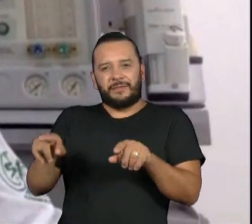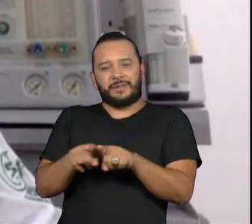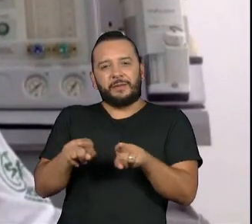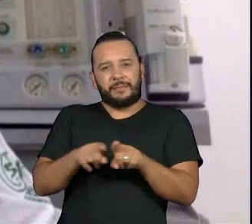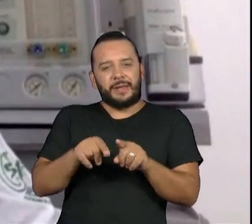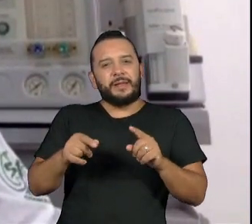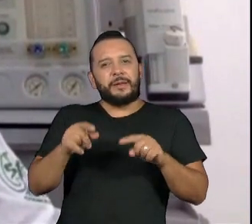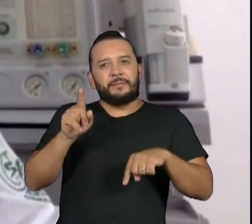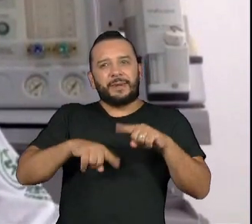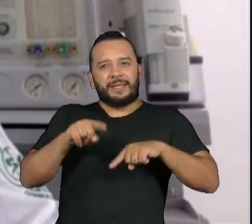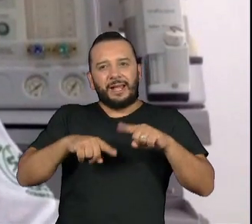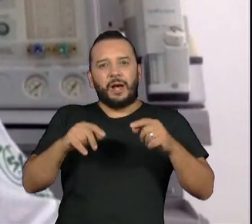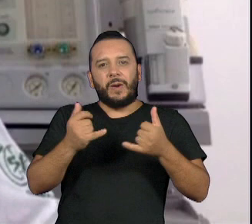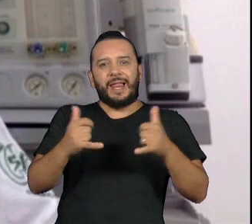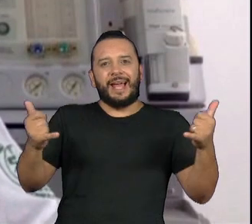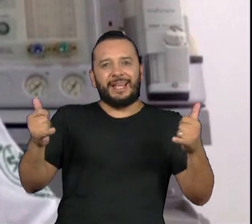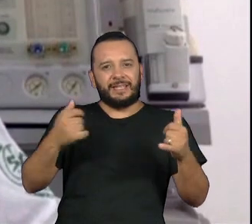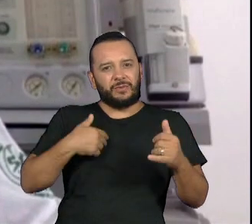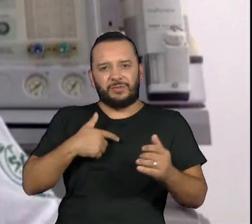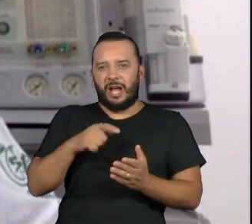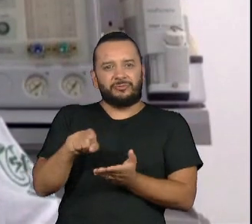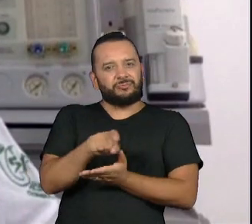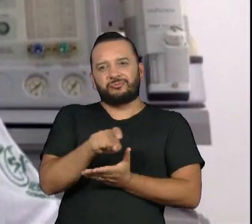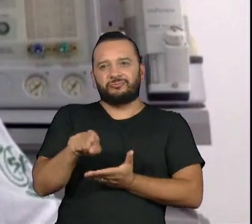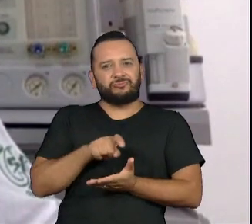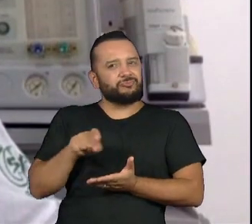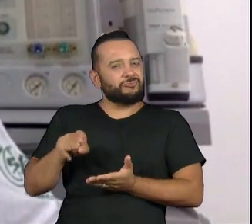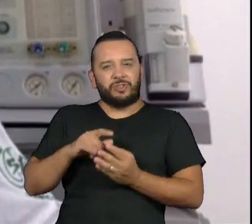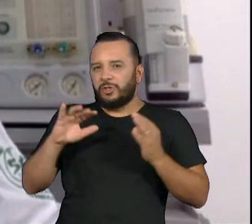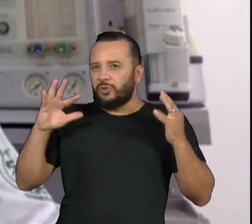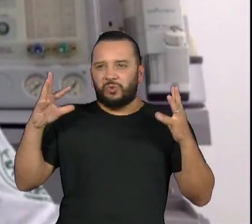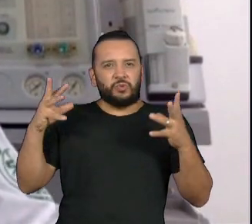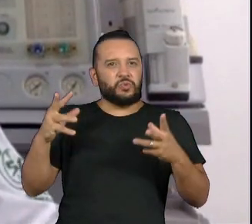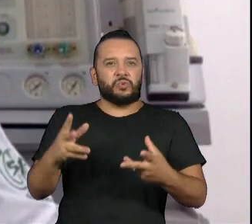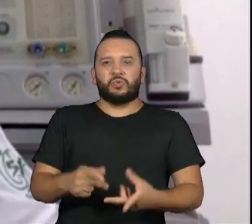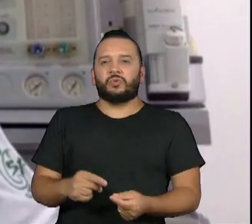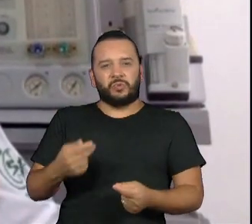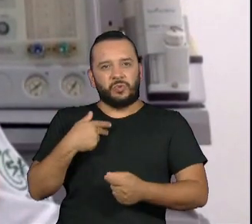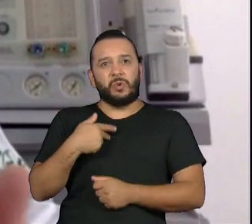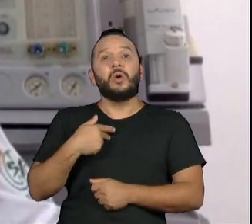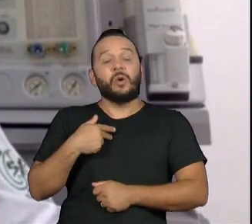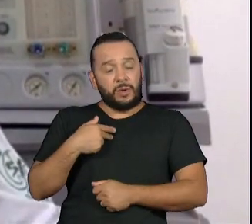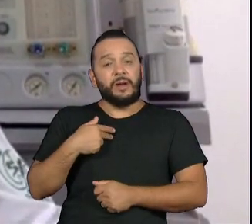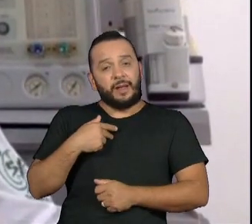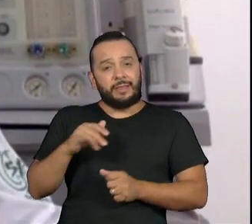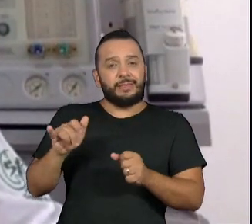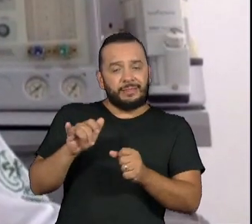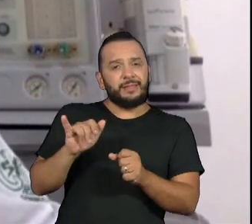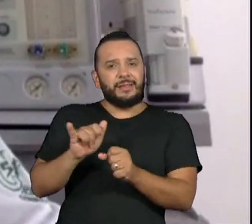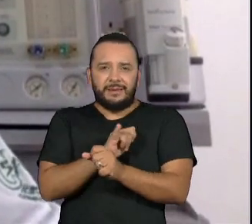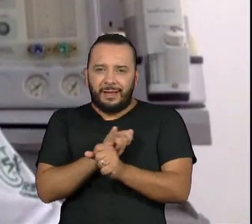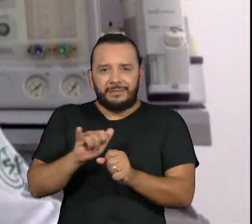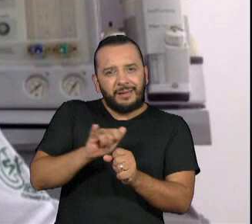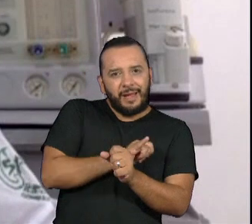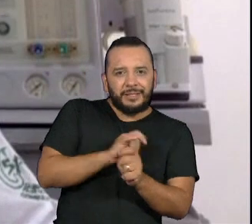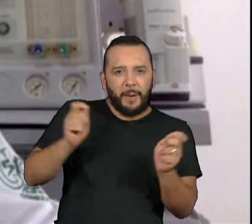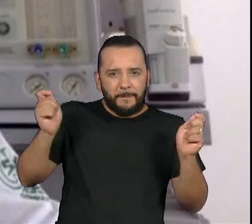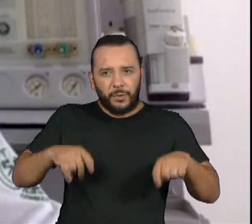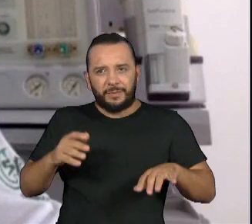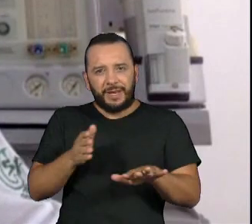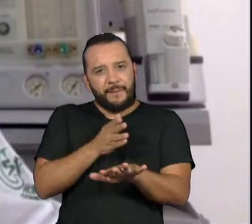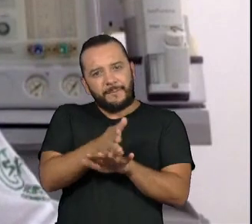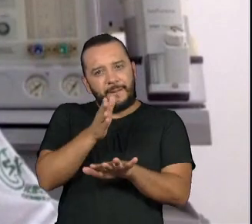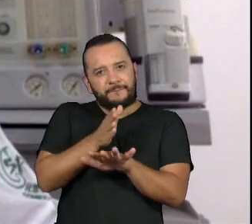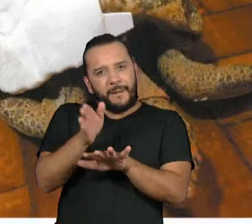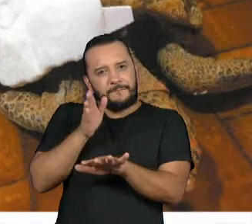elétricos, isolantes, né? E isso faz com que a flexibilidade da técnica se adeque individualmente a